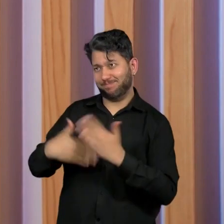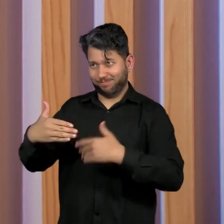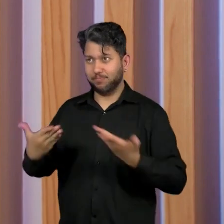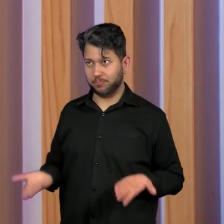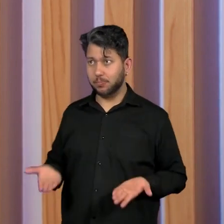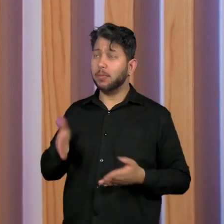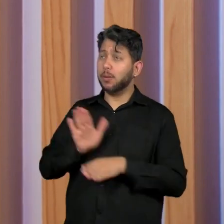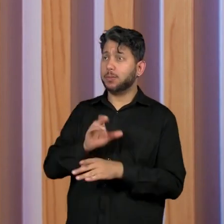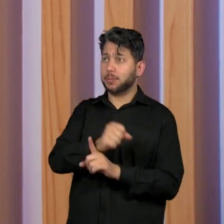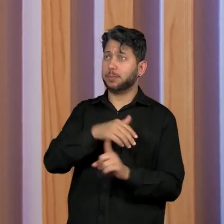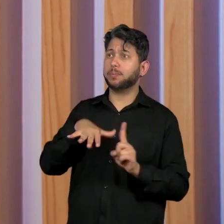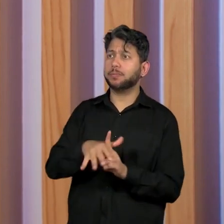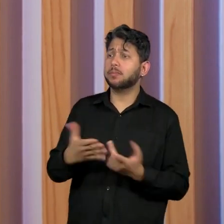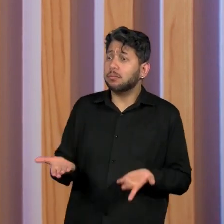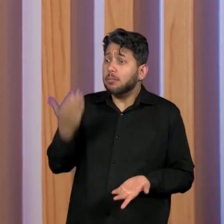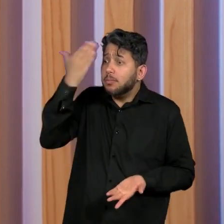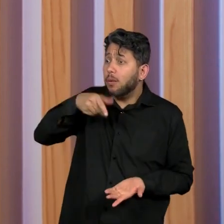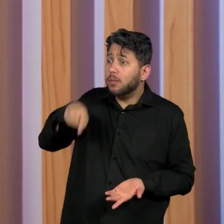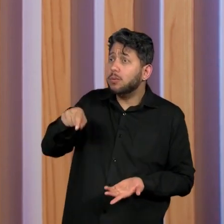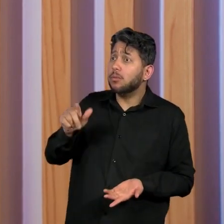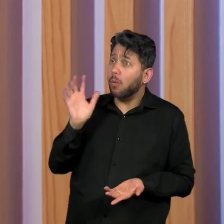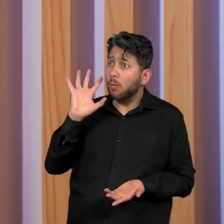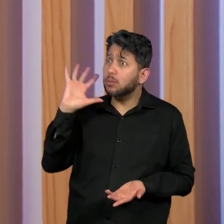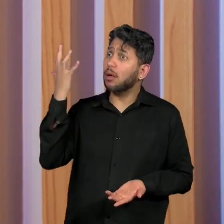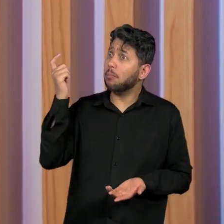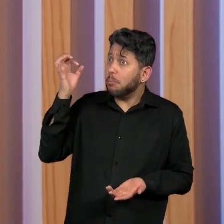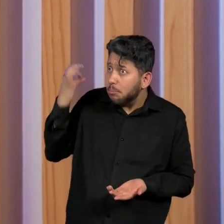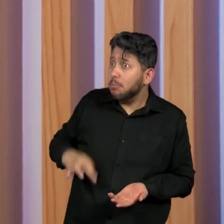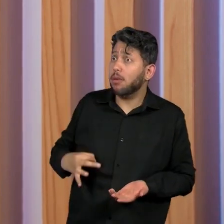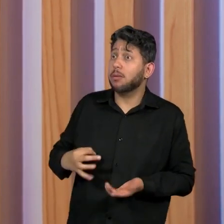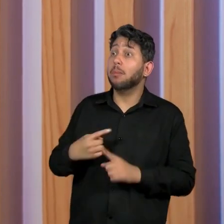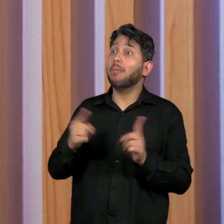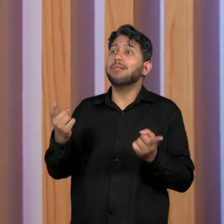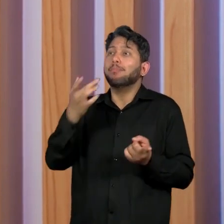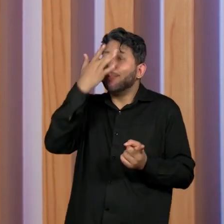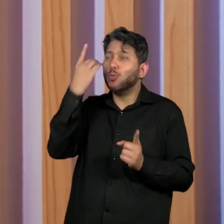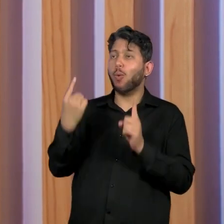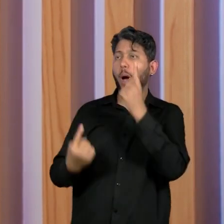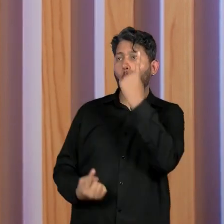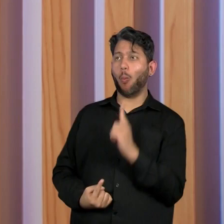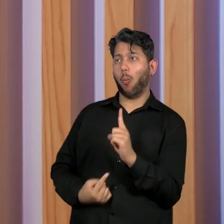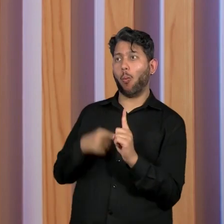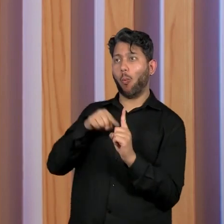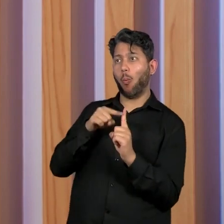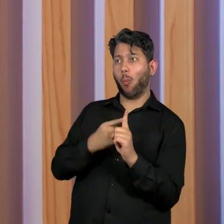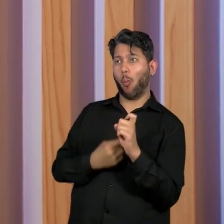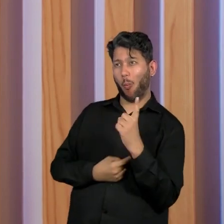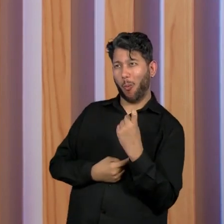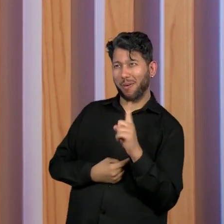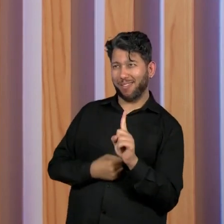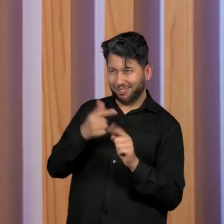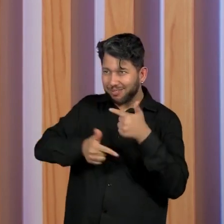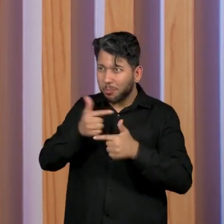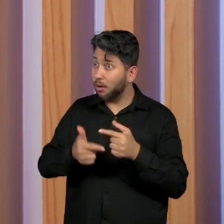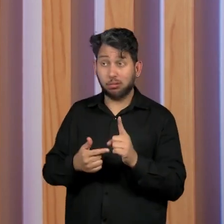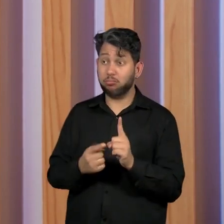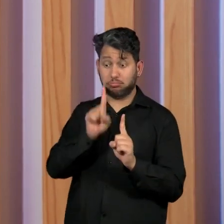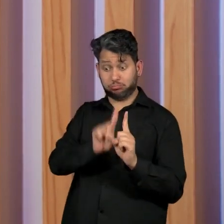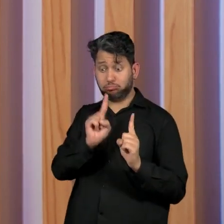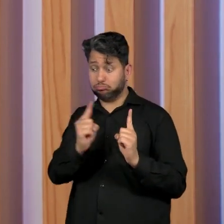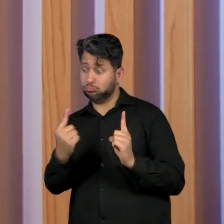isso acontece mesmo e que a gente precisa de um do outro, né, para que essas coisas funcionem. O cooperativismo tem essa base de precisar